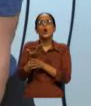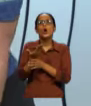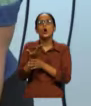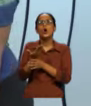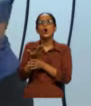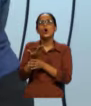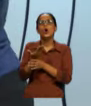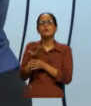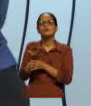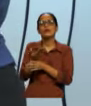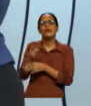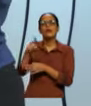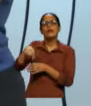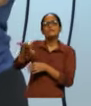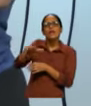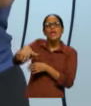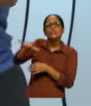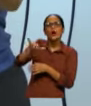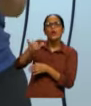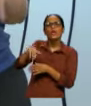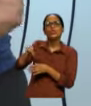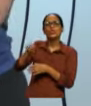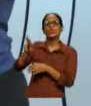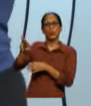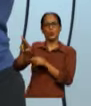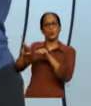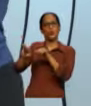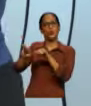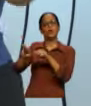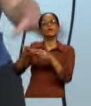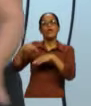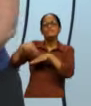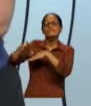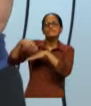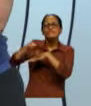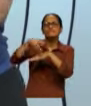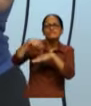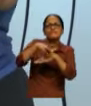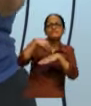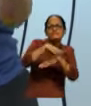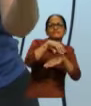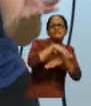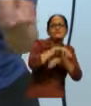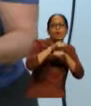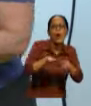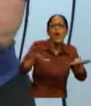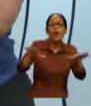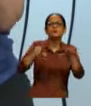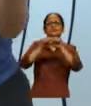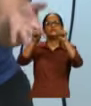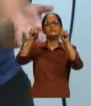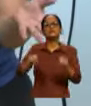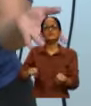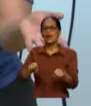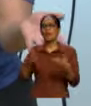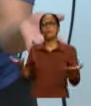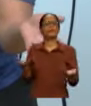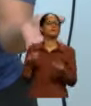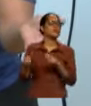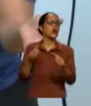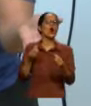foram os hindus. Mas quem que transmitiu, quem que saiu divulgando, quem que espalhou, que fez a maior festa